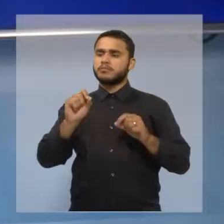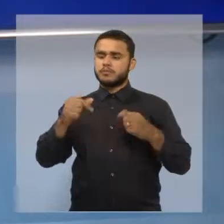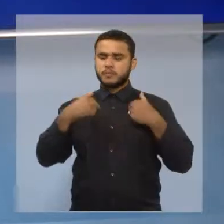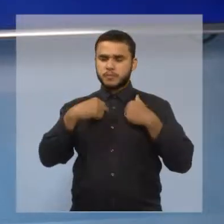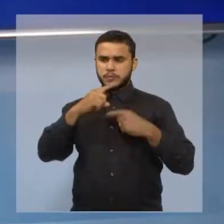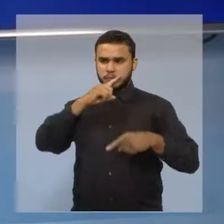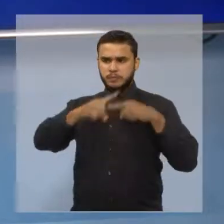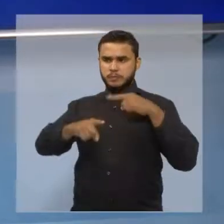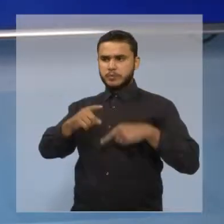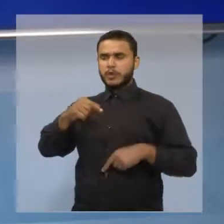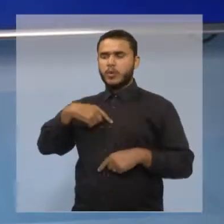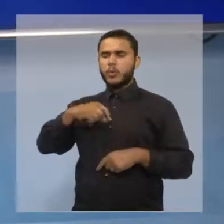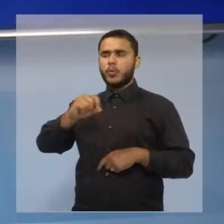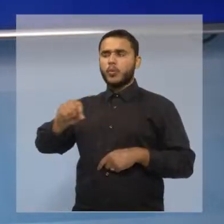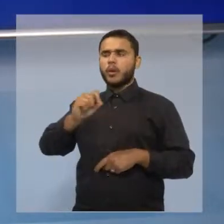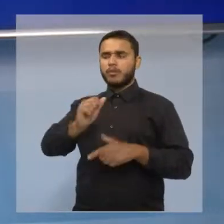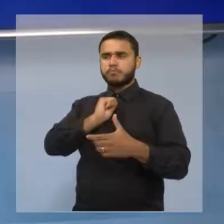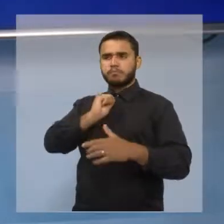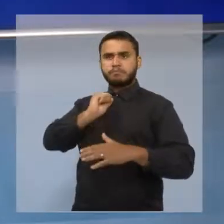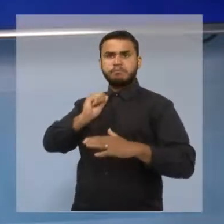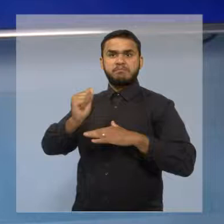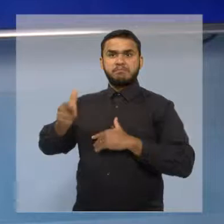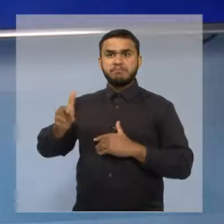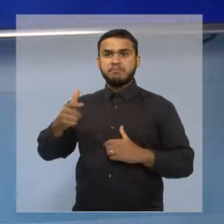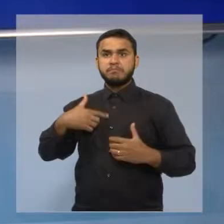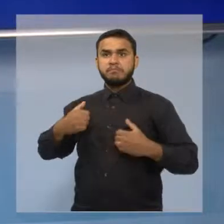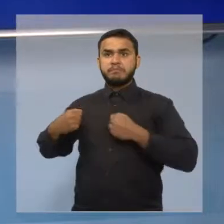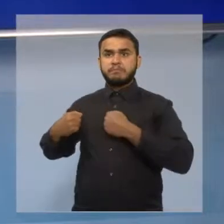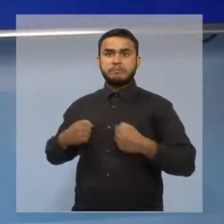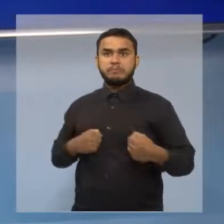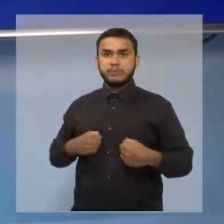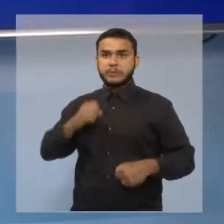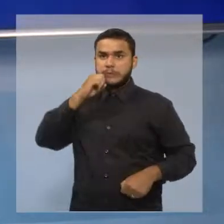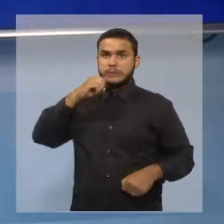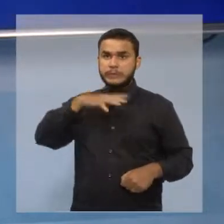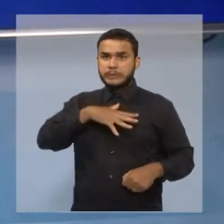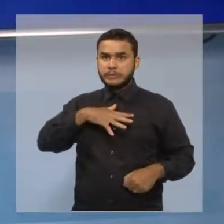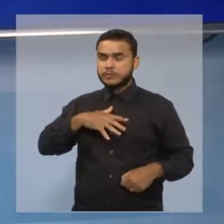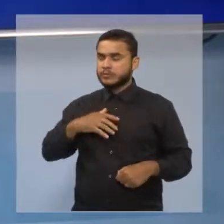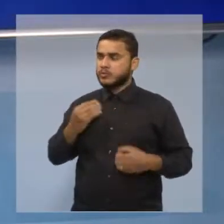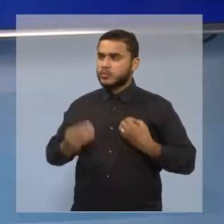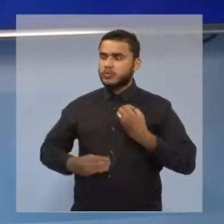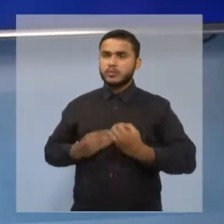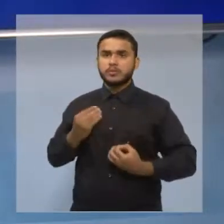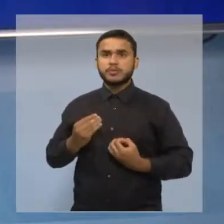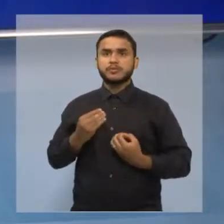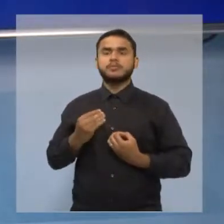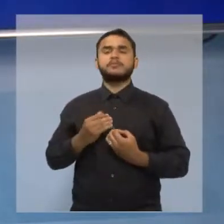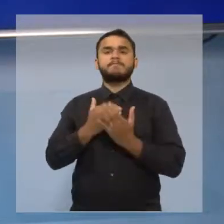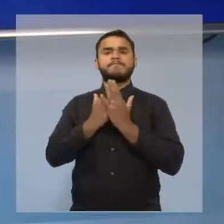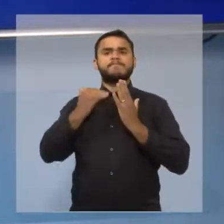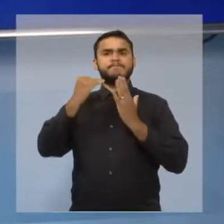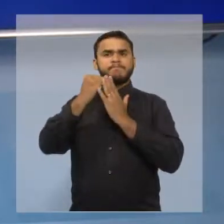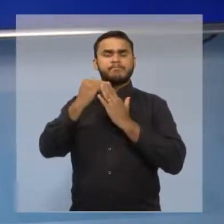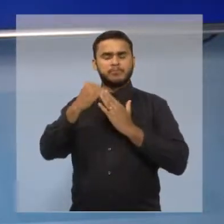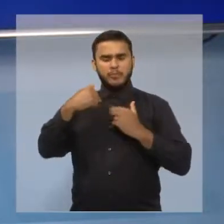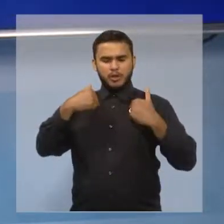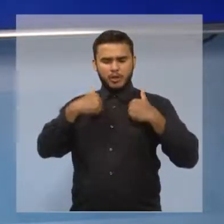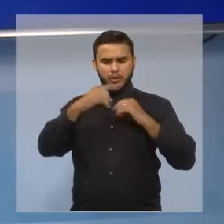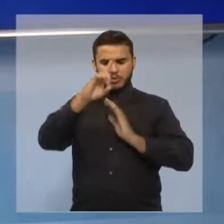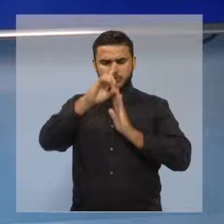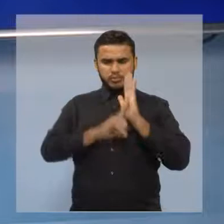discussões. As associações da magistratura, do Ministério Público, enfim, têm se